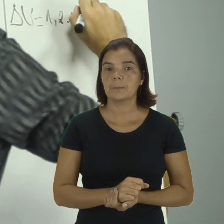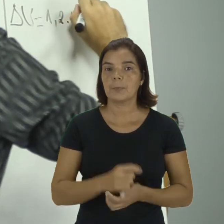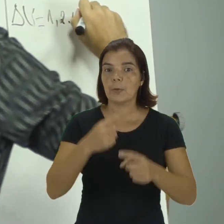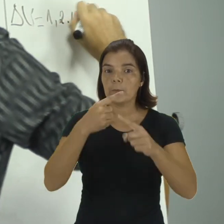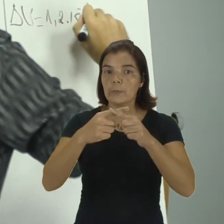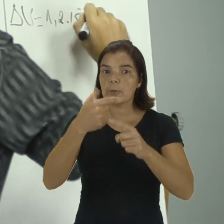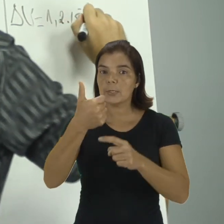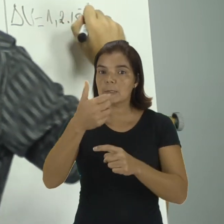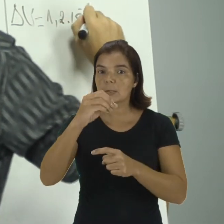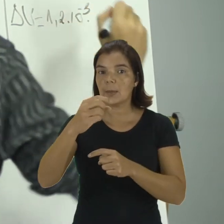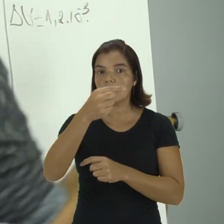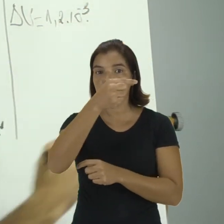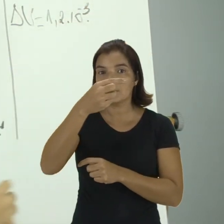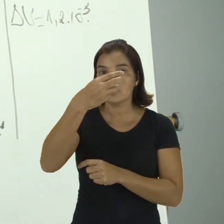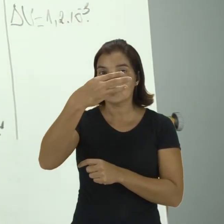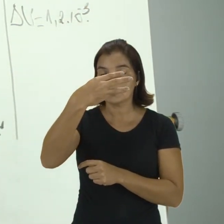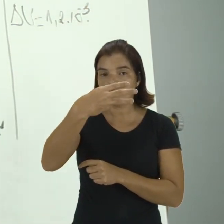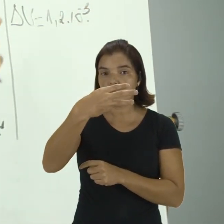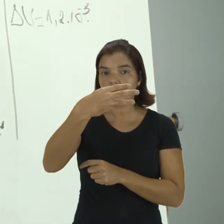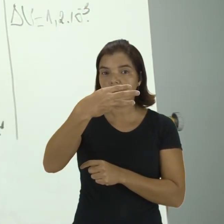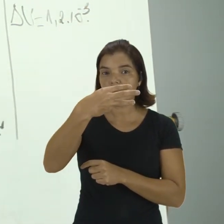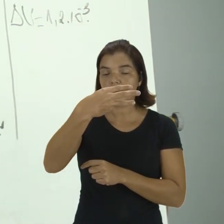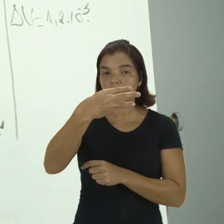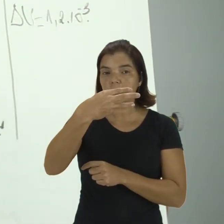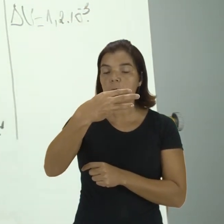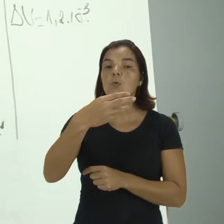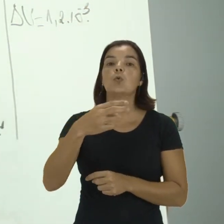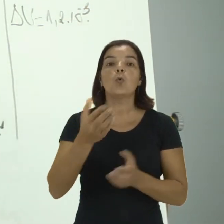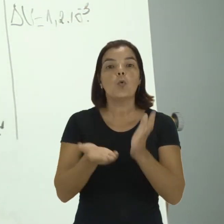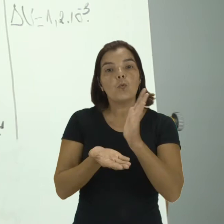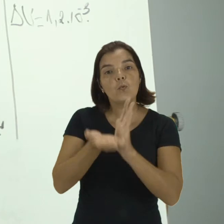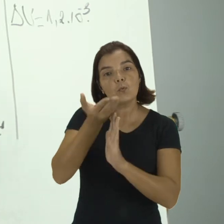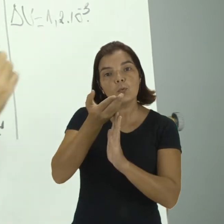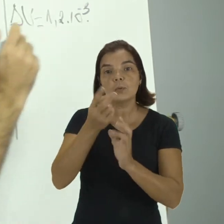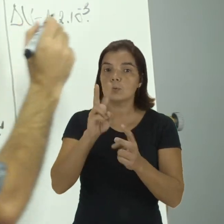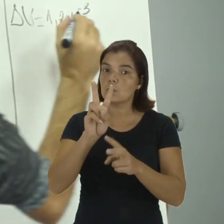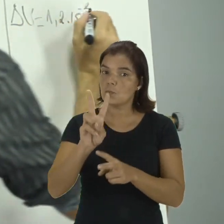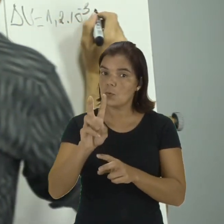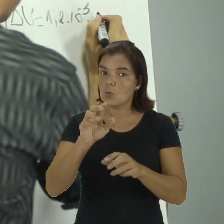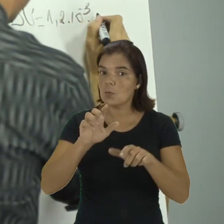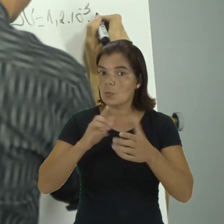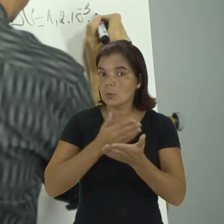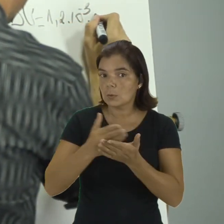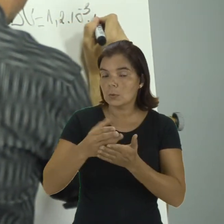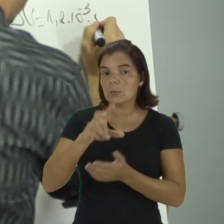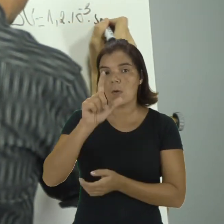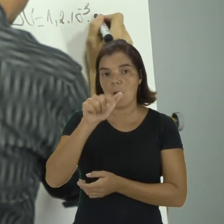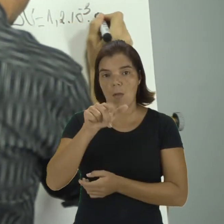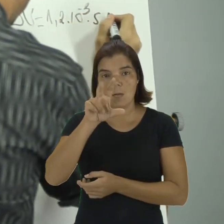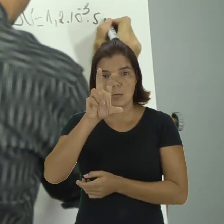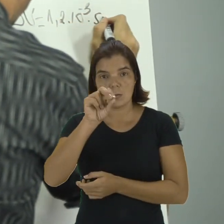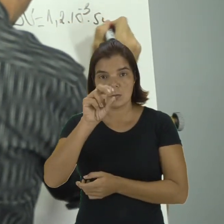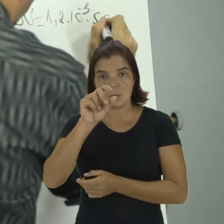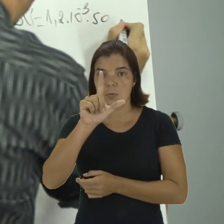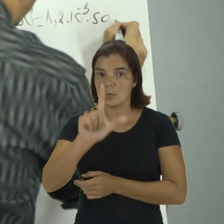vezes 10 a menos 3. O valor do volume inicial é 50 litros.